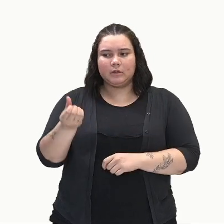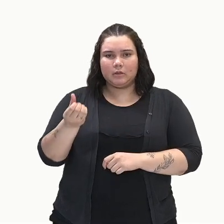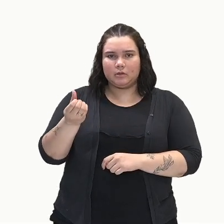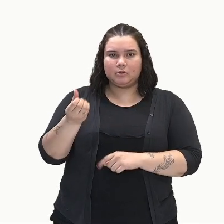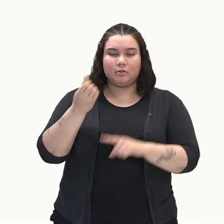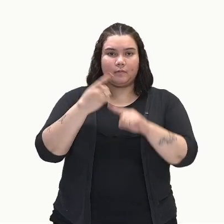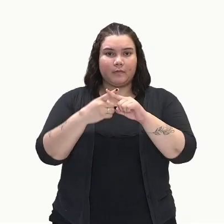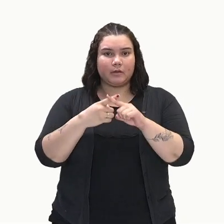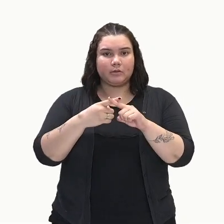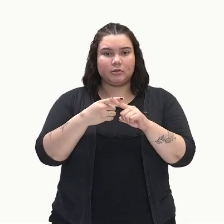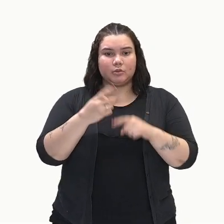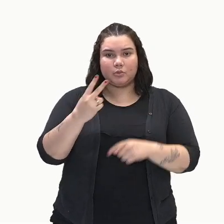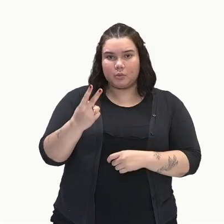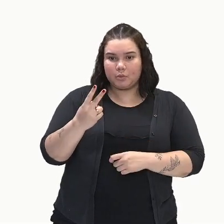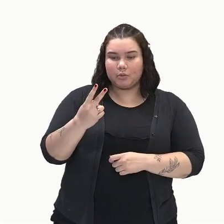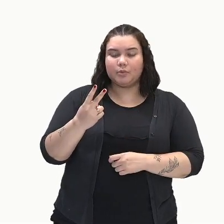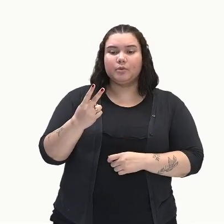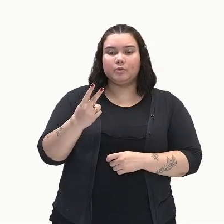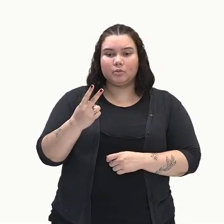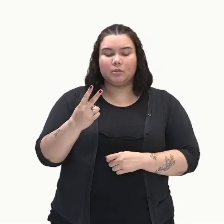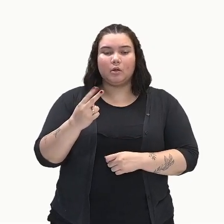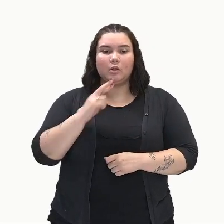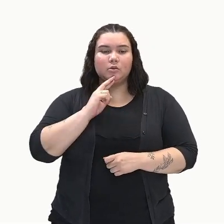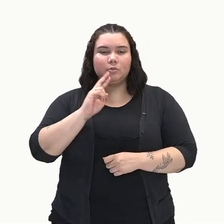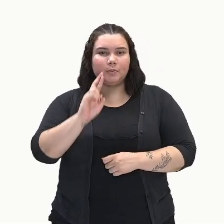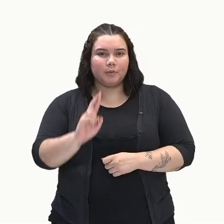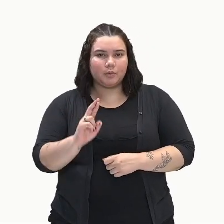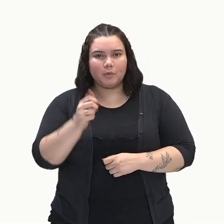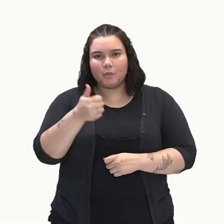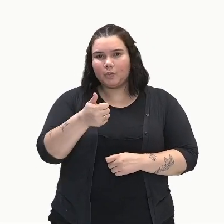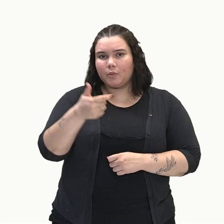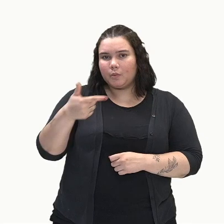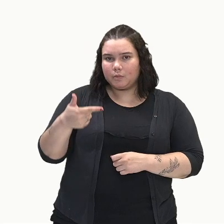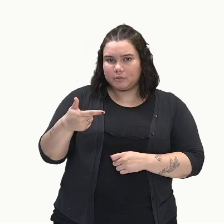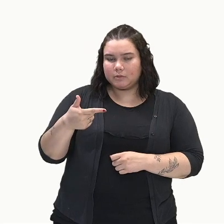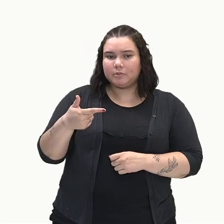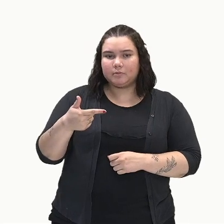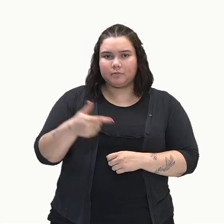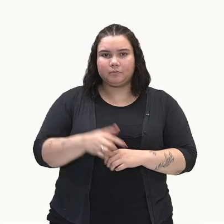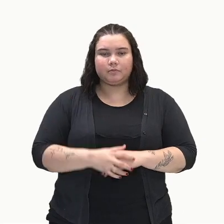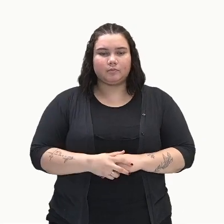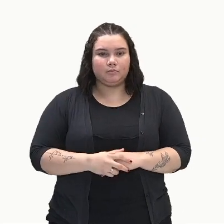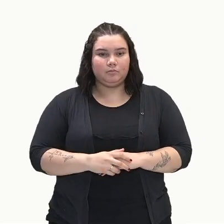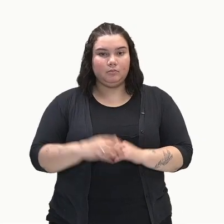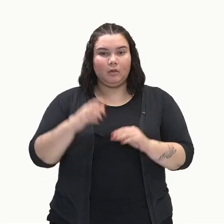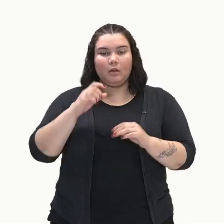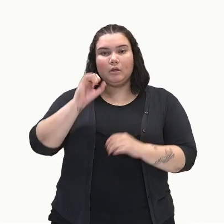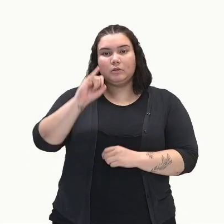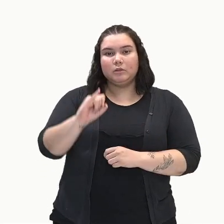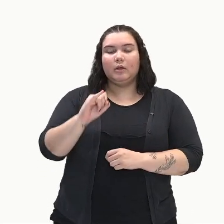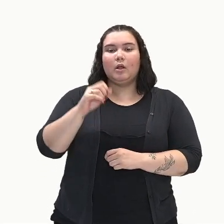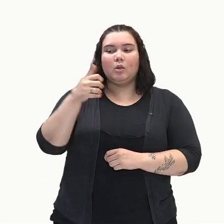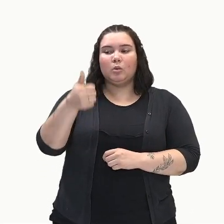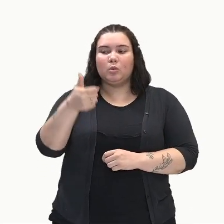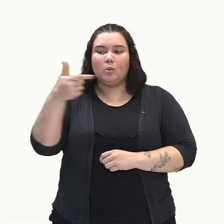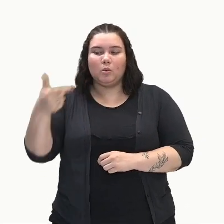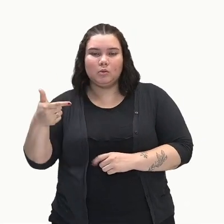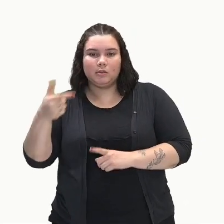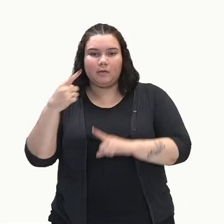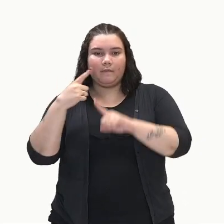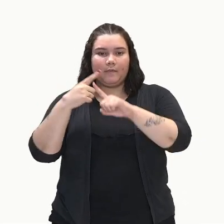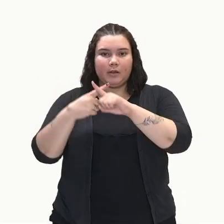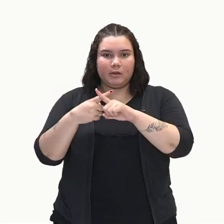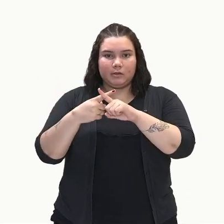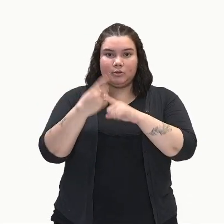6 vezes 2, eu vou obter 12. Se eu multiplicar 12 vezes